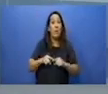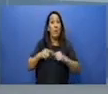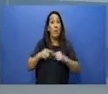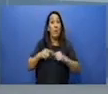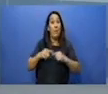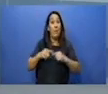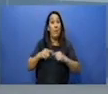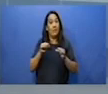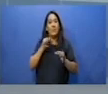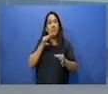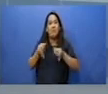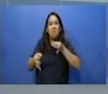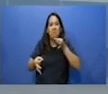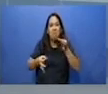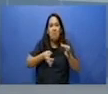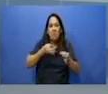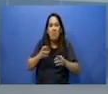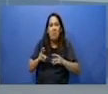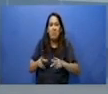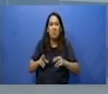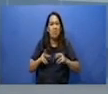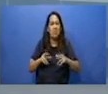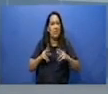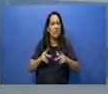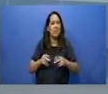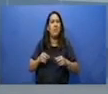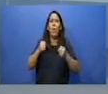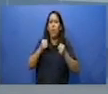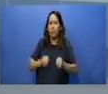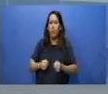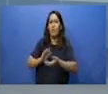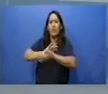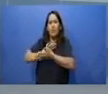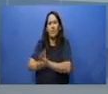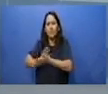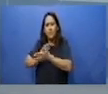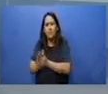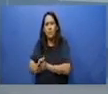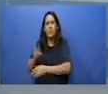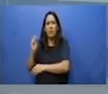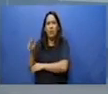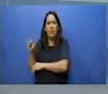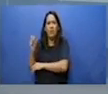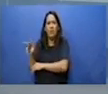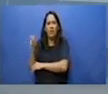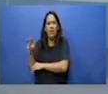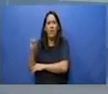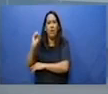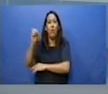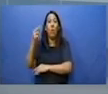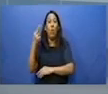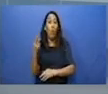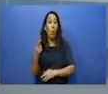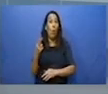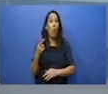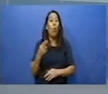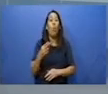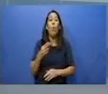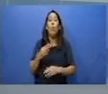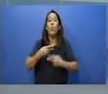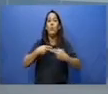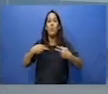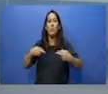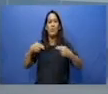combatido por agrotóxico ou por meio biológico. O fato alerta sobre